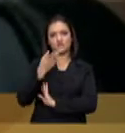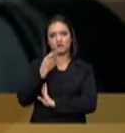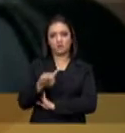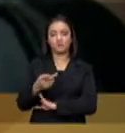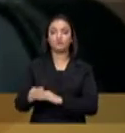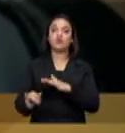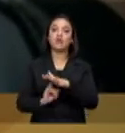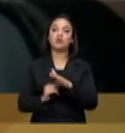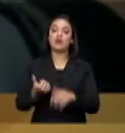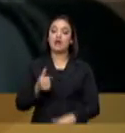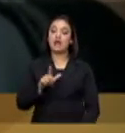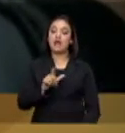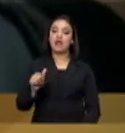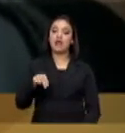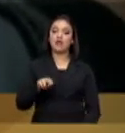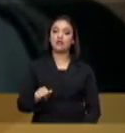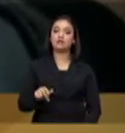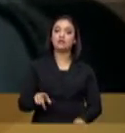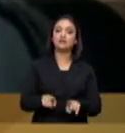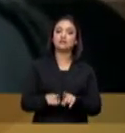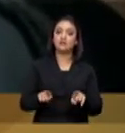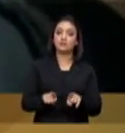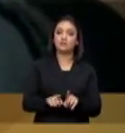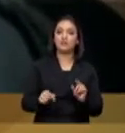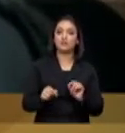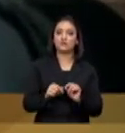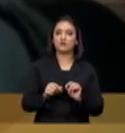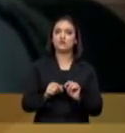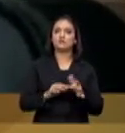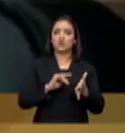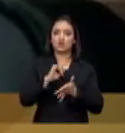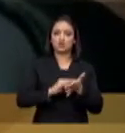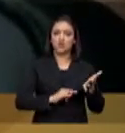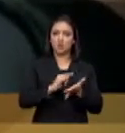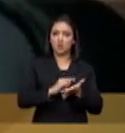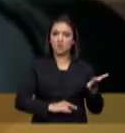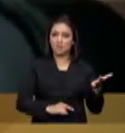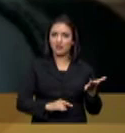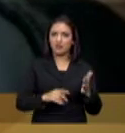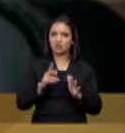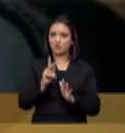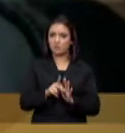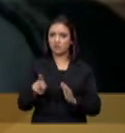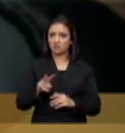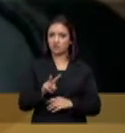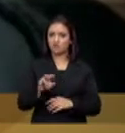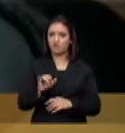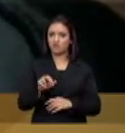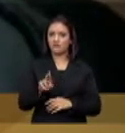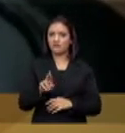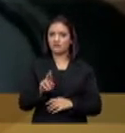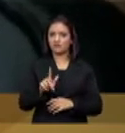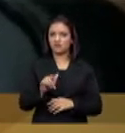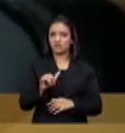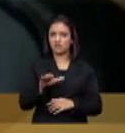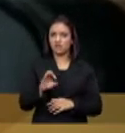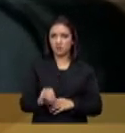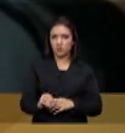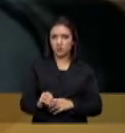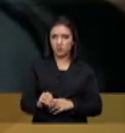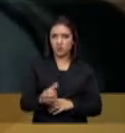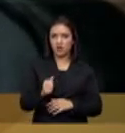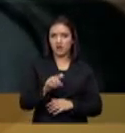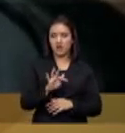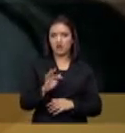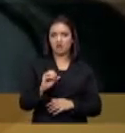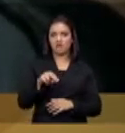Instituto Alana também fez a juntada de parecer do professor Virgílio Afonso da Silva, no